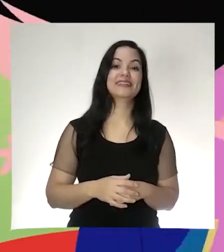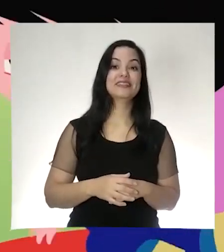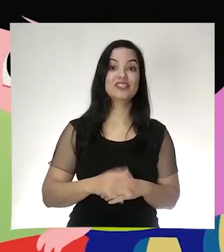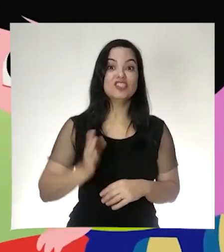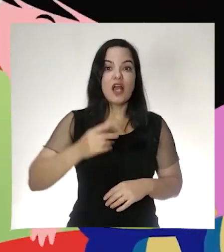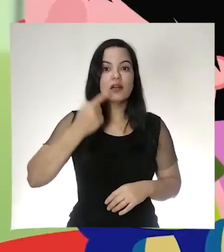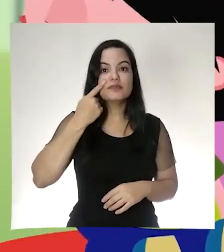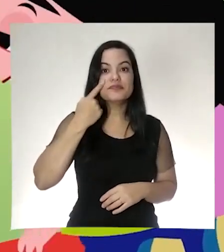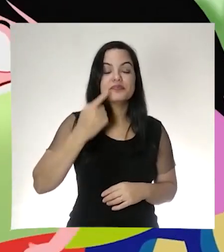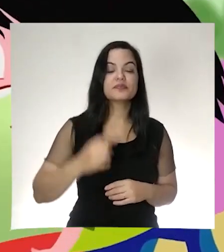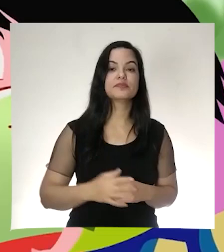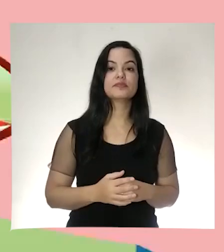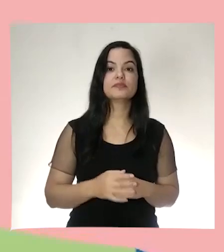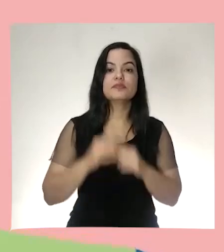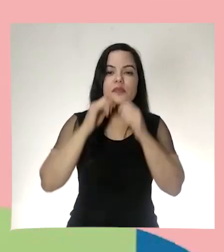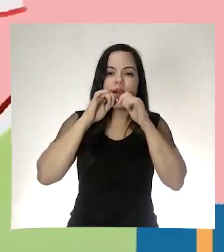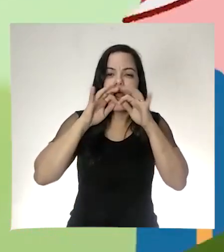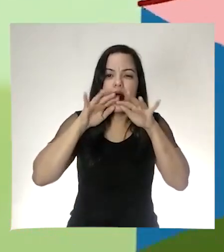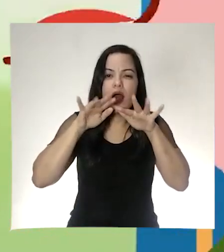Já!